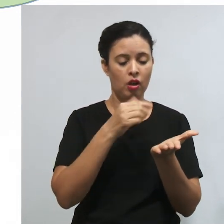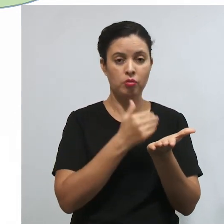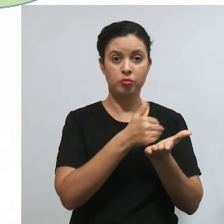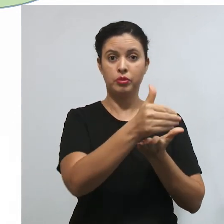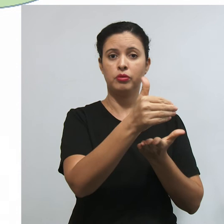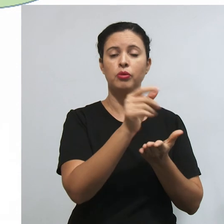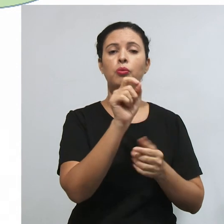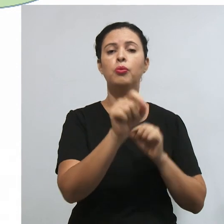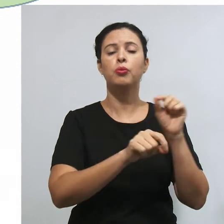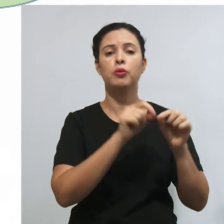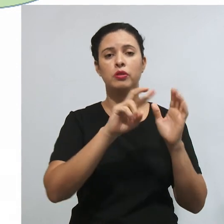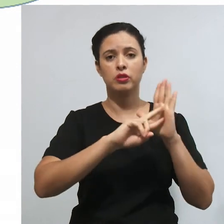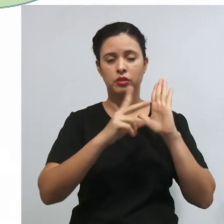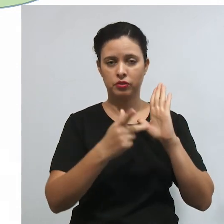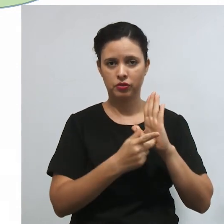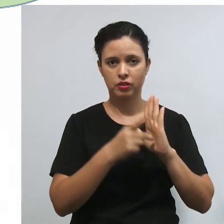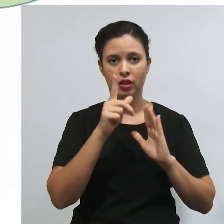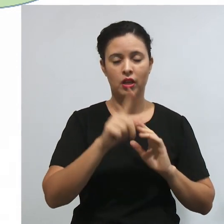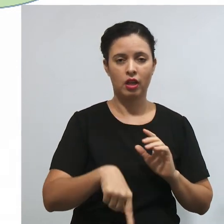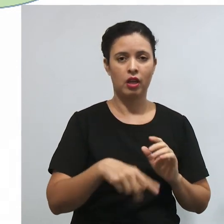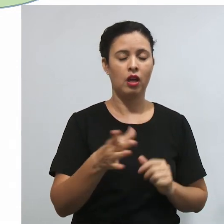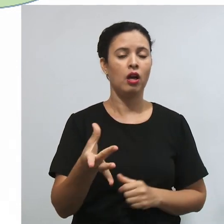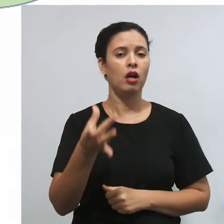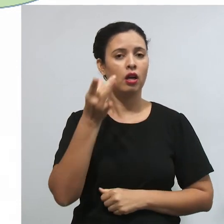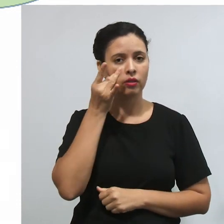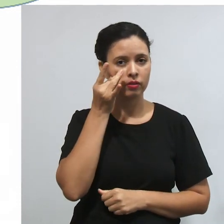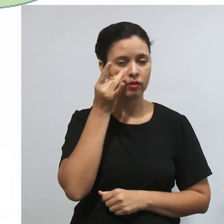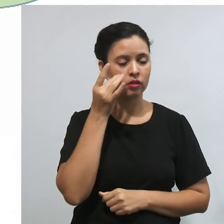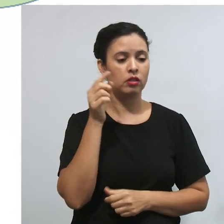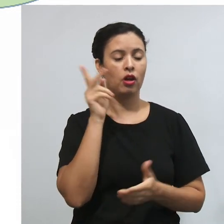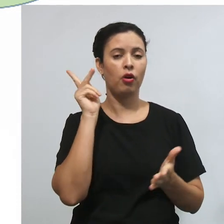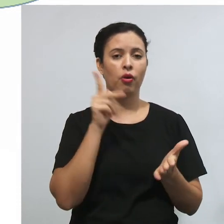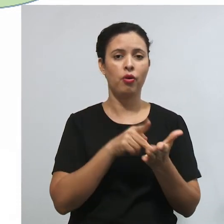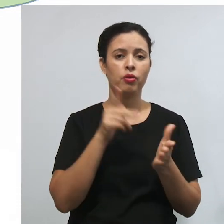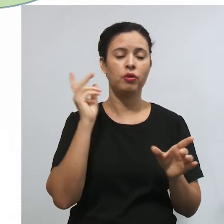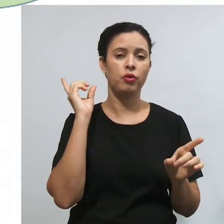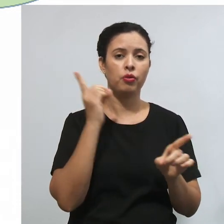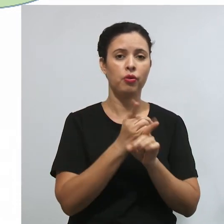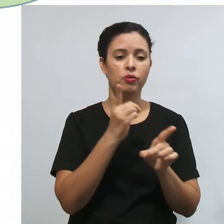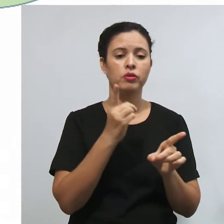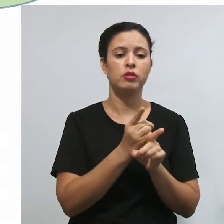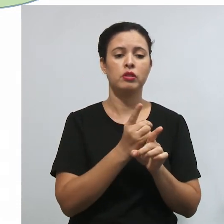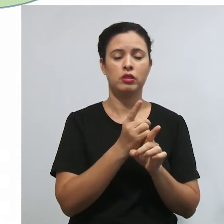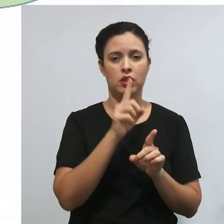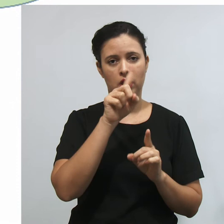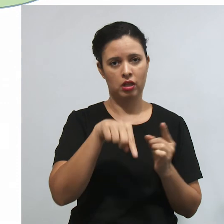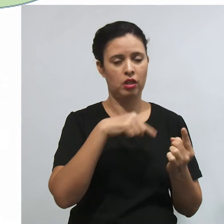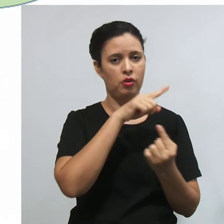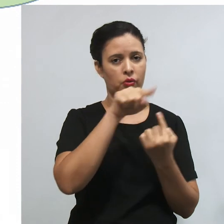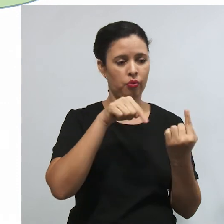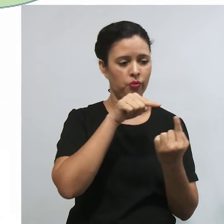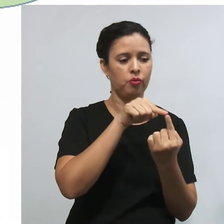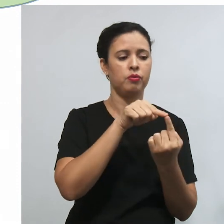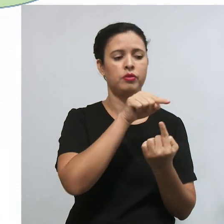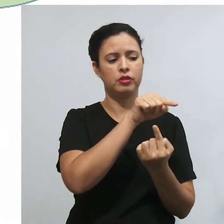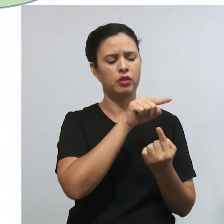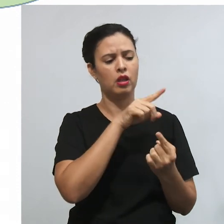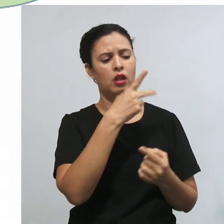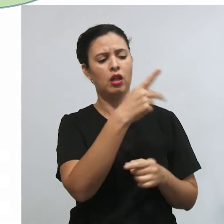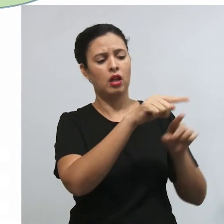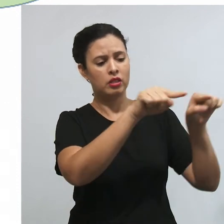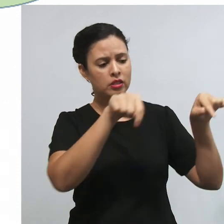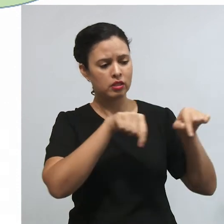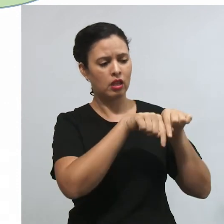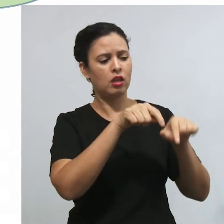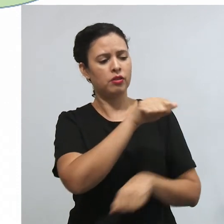partida é o quê? É a realidade encontrada, né? As condições objetivas e subjetivas que eu encontrei naquela turma. Por